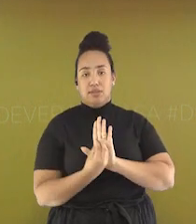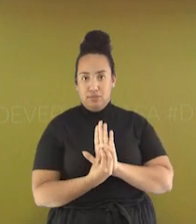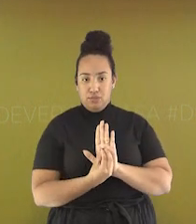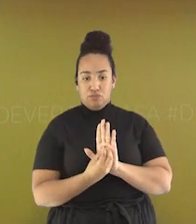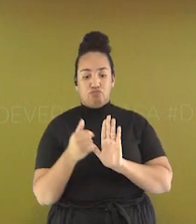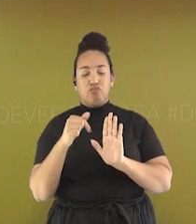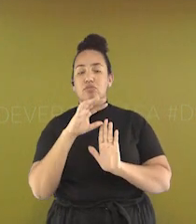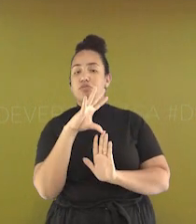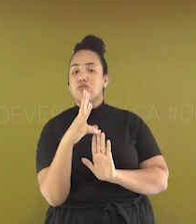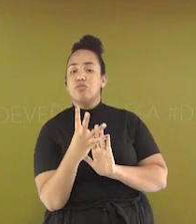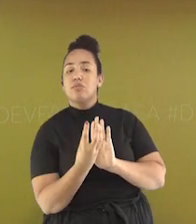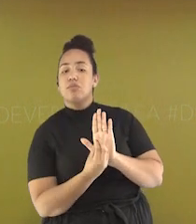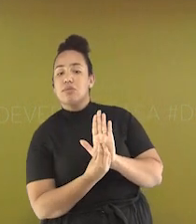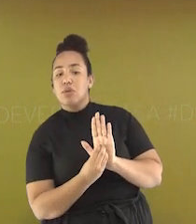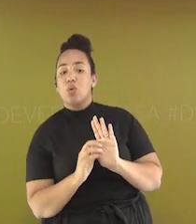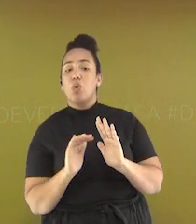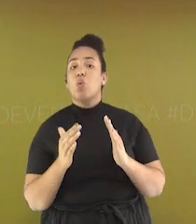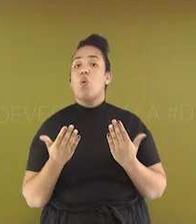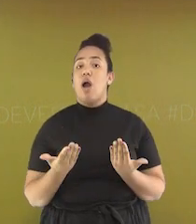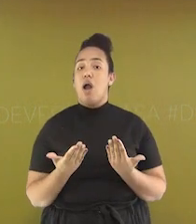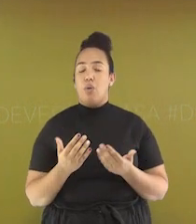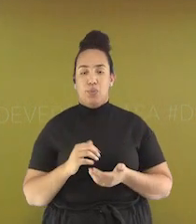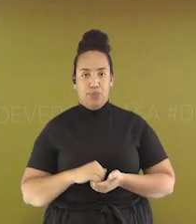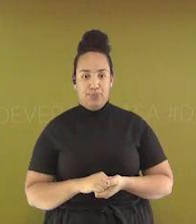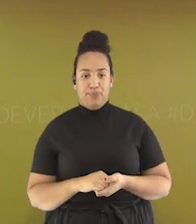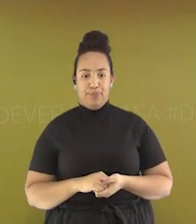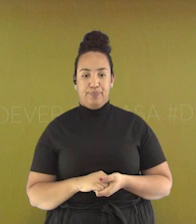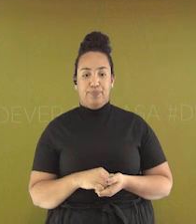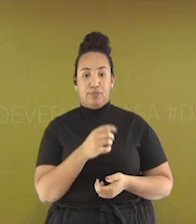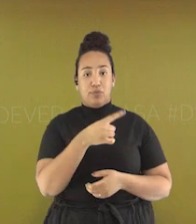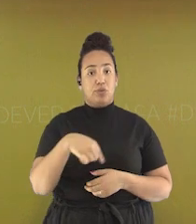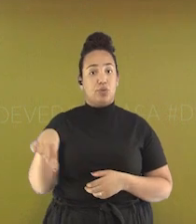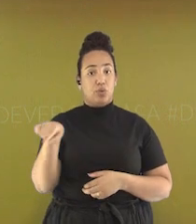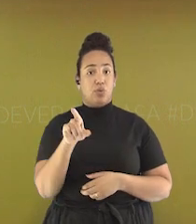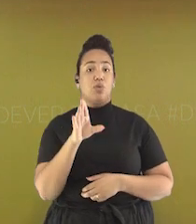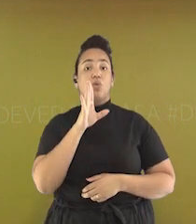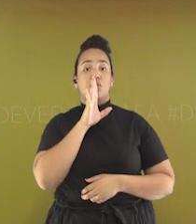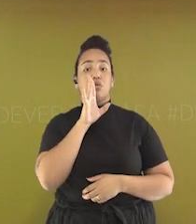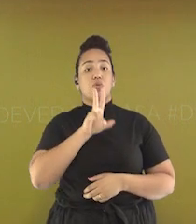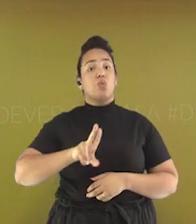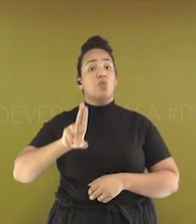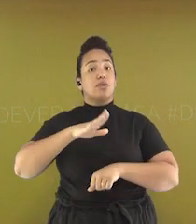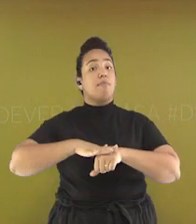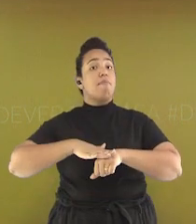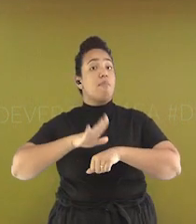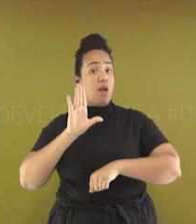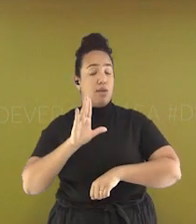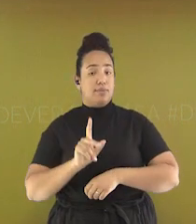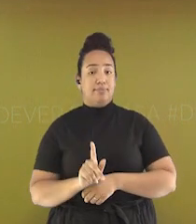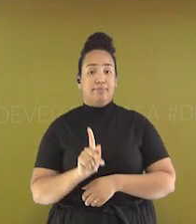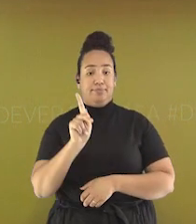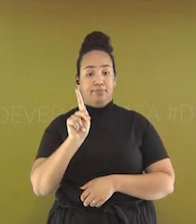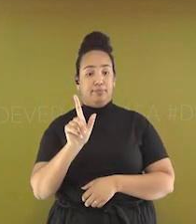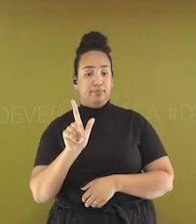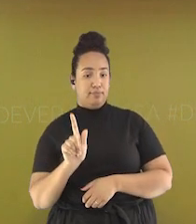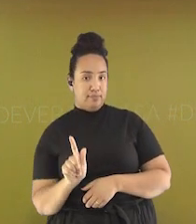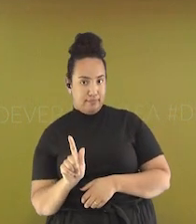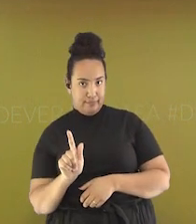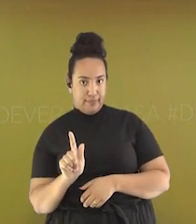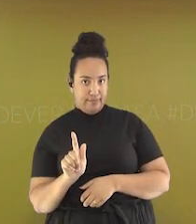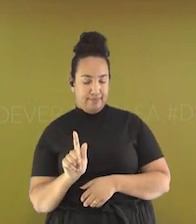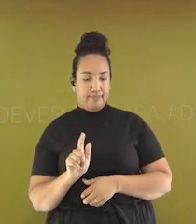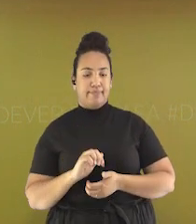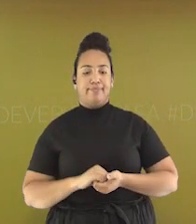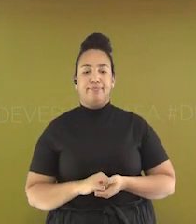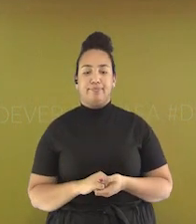são as unidades de medida da massa mais conhecidas e usadas? São o quilograma, que usa o